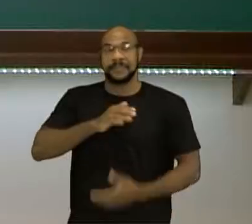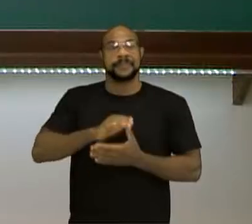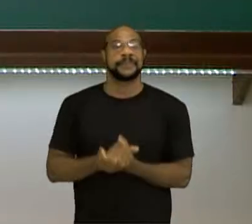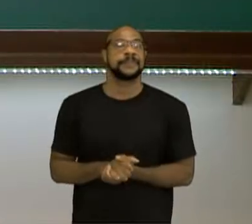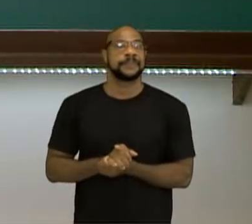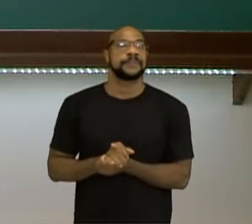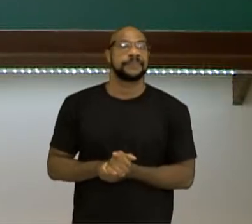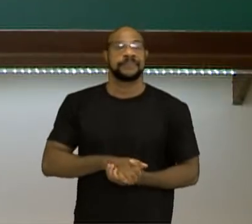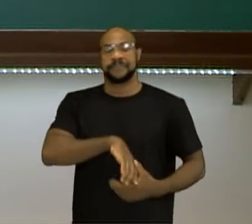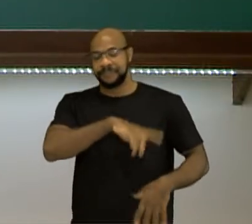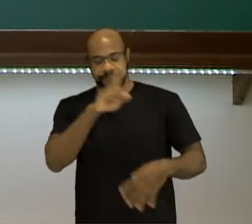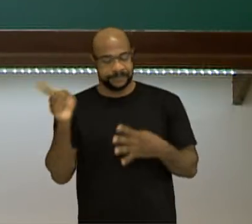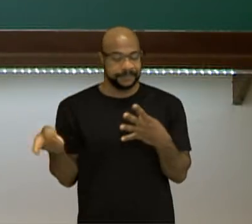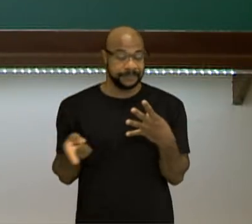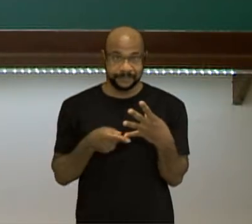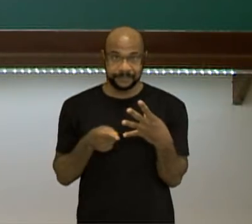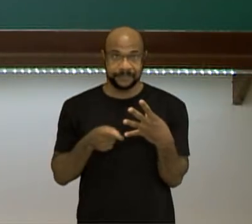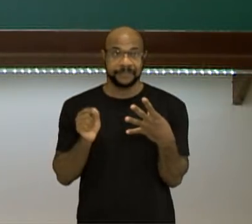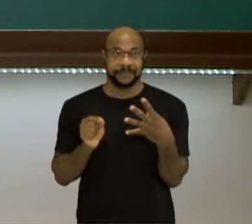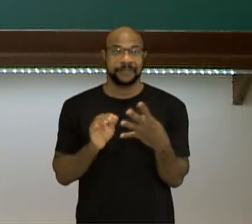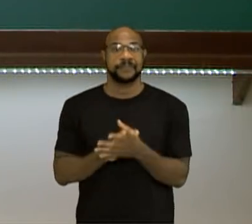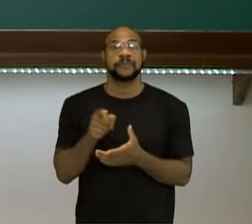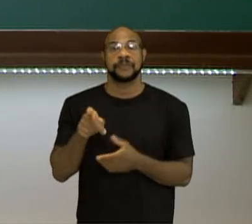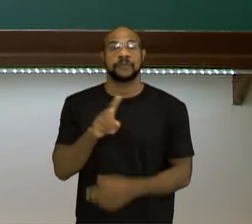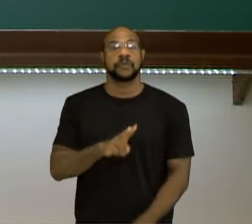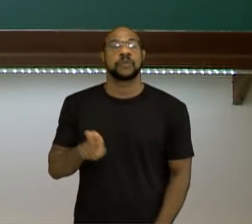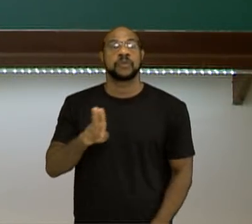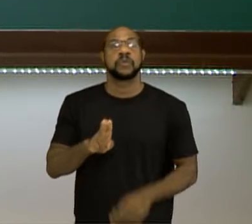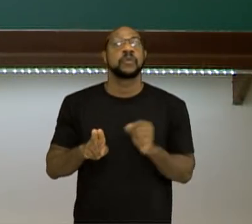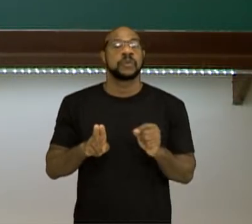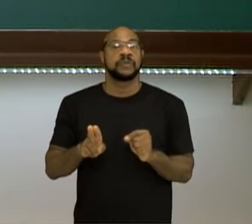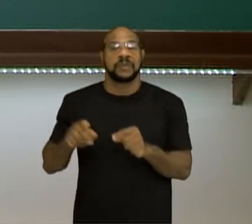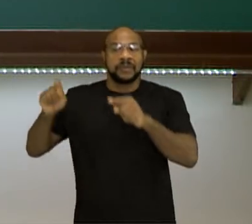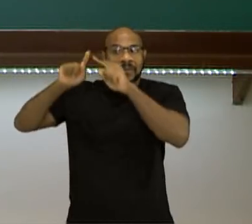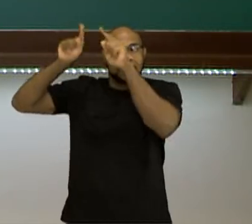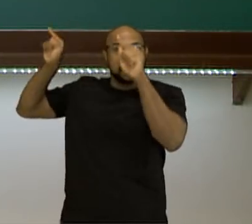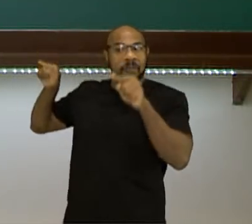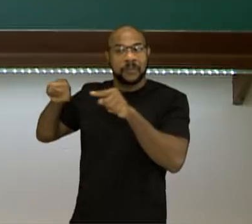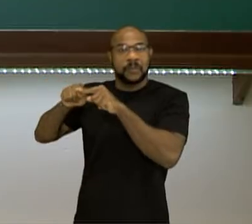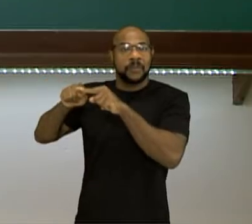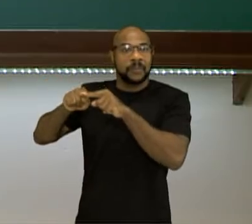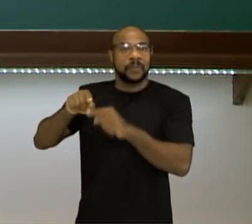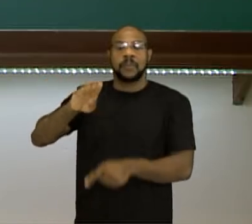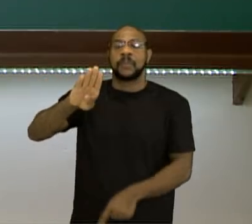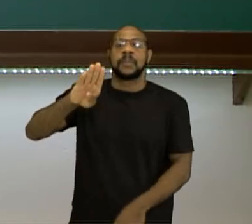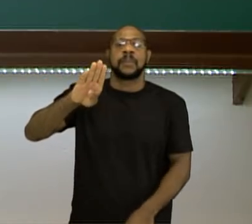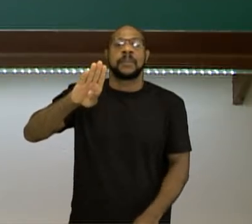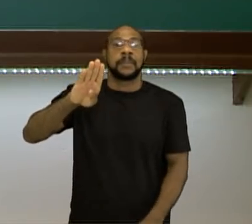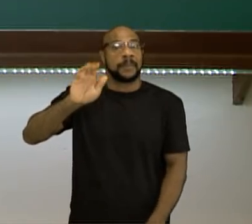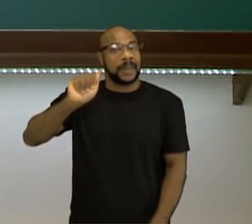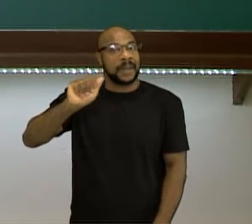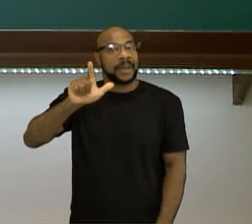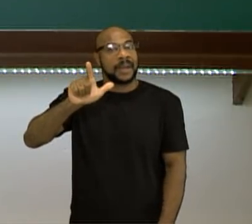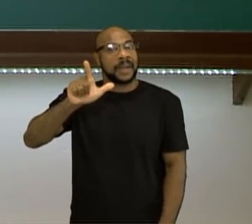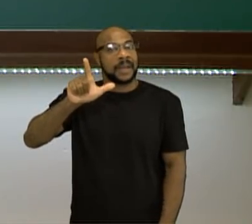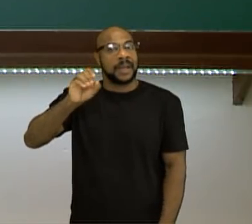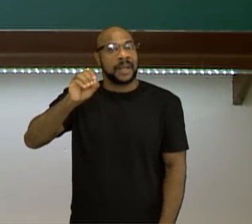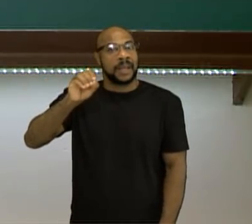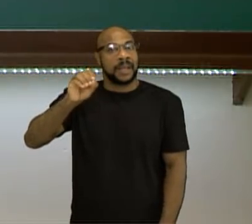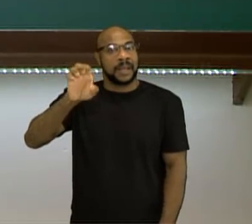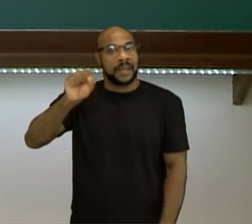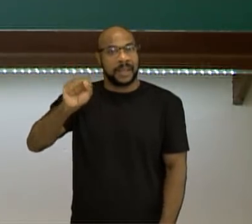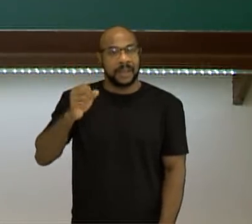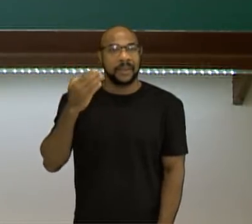Quarto passo. Então, você vai utilizar os balões. Você, dependendo da